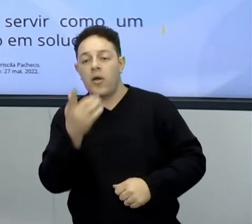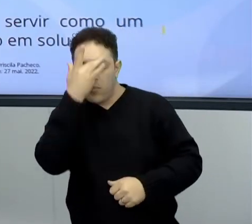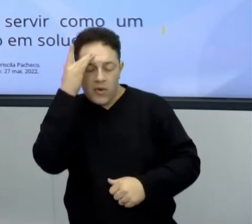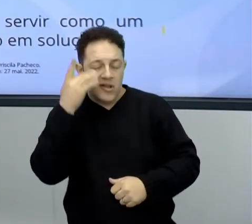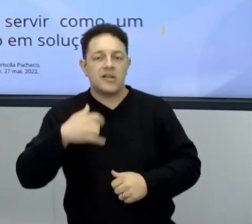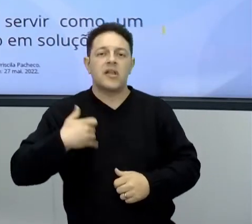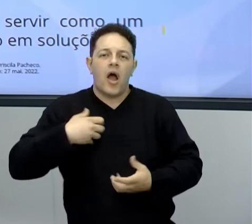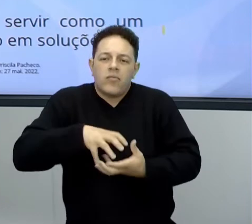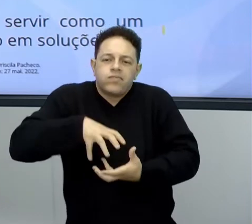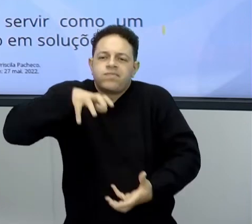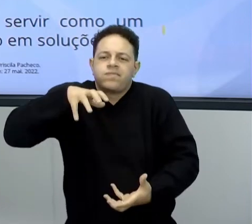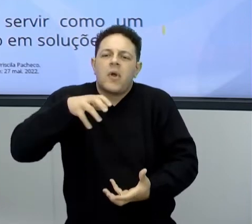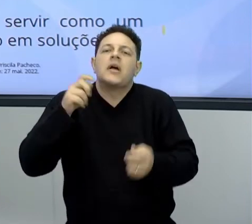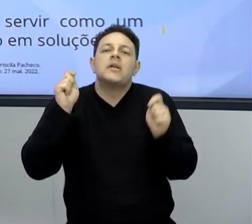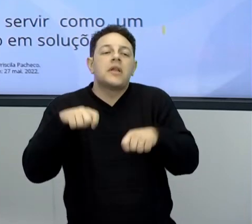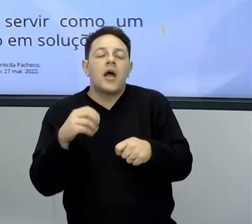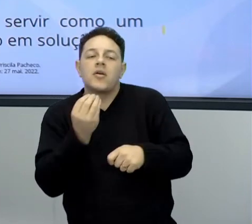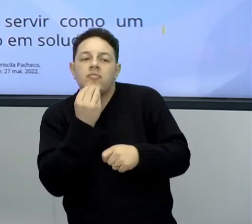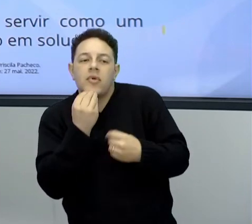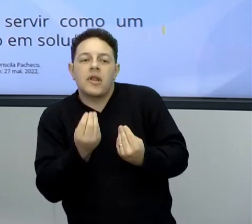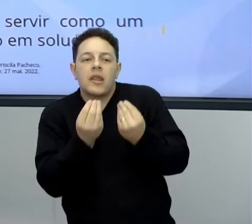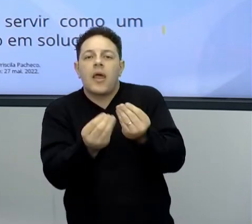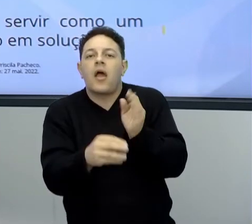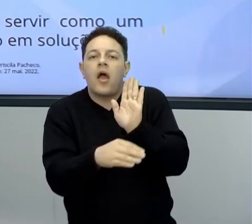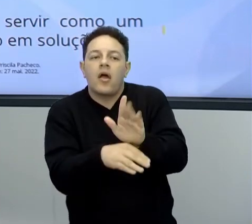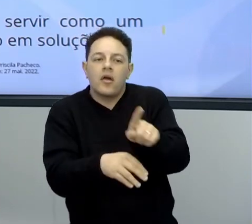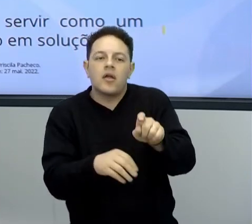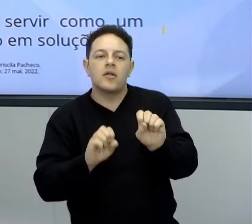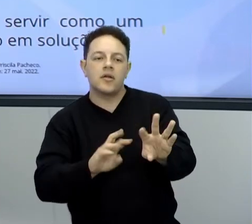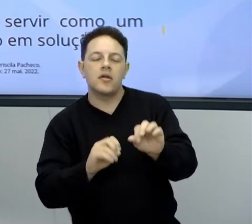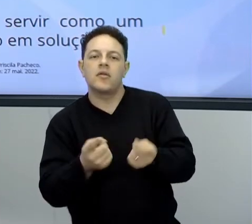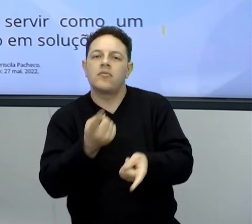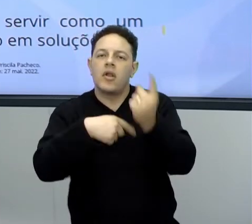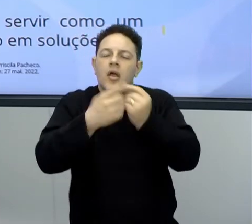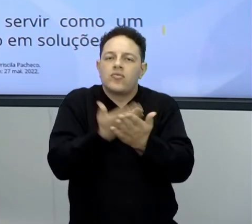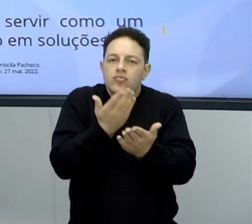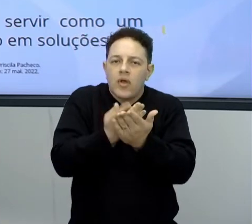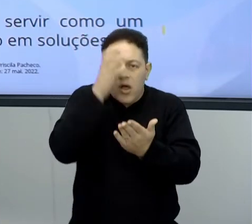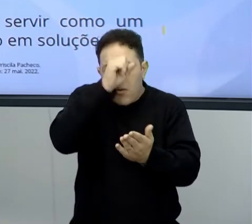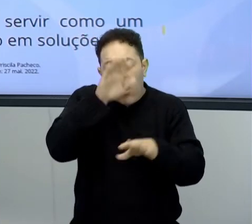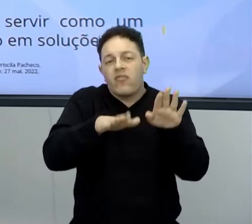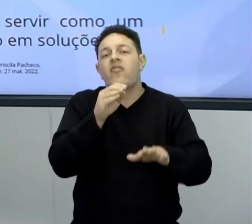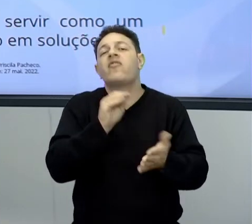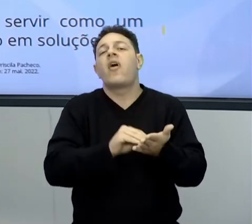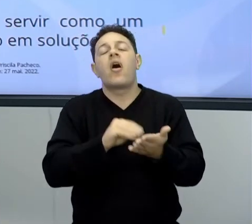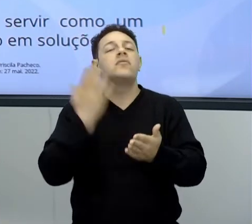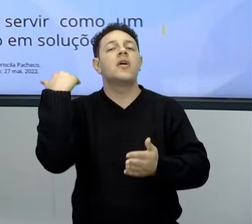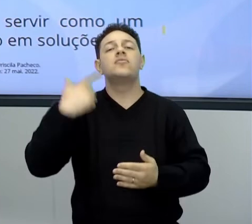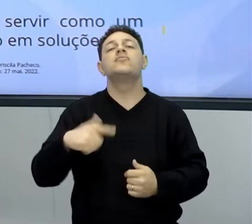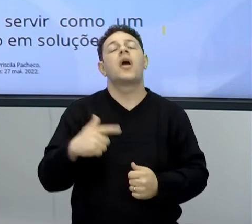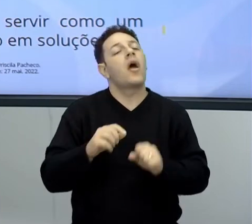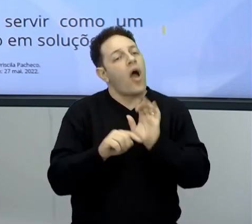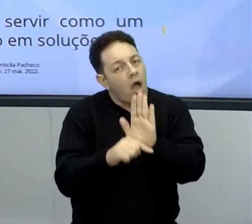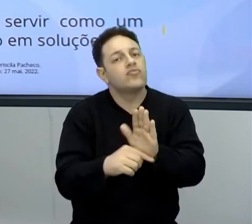avançada, né? O que a gente pode propor para essas pessoas aí de uma educação formal, né? Então eu observo que